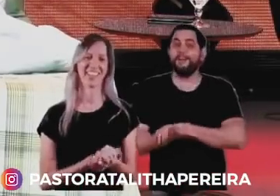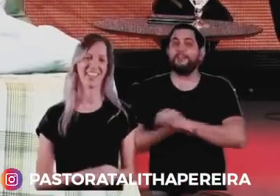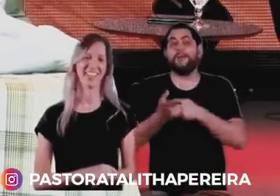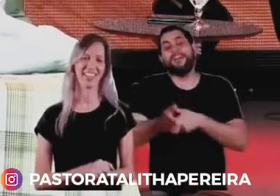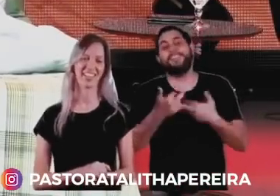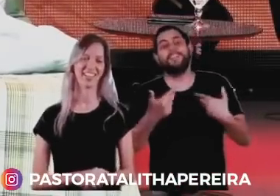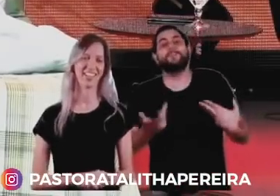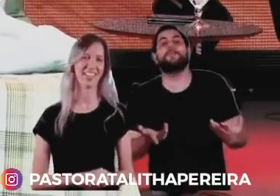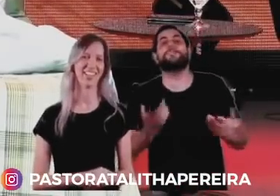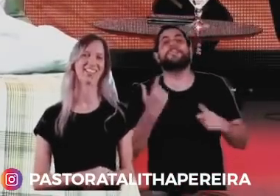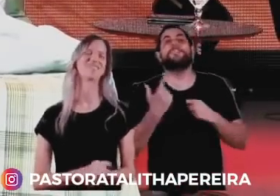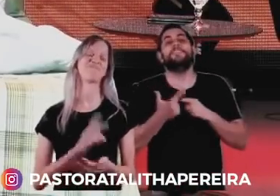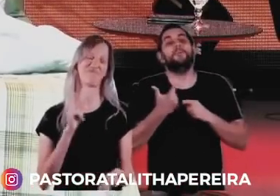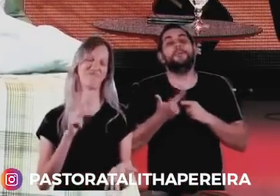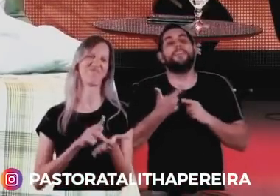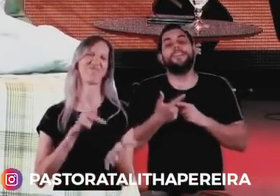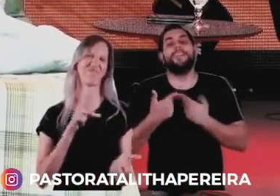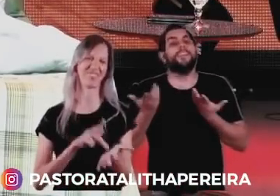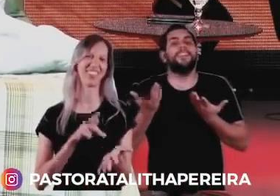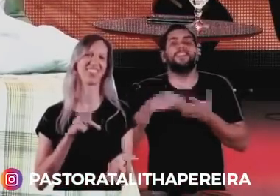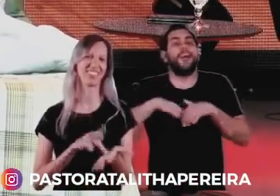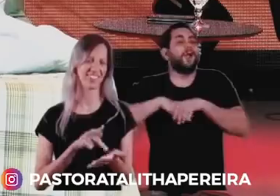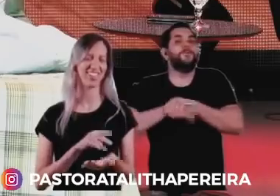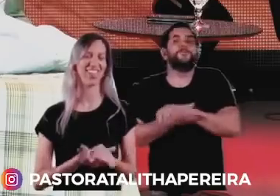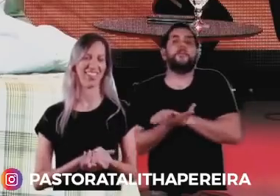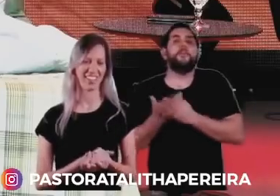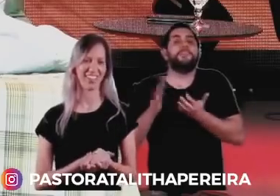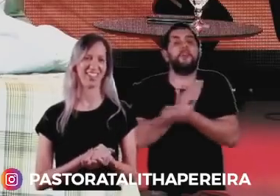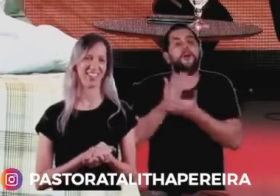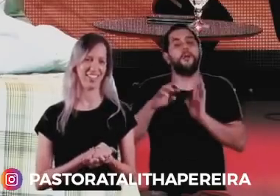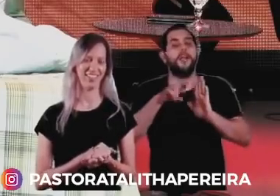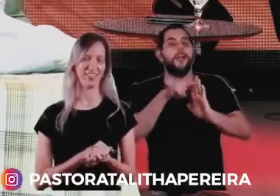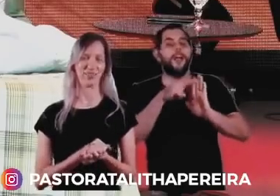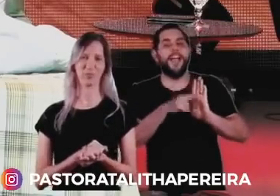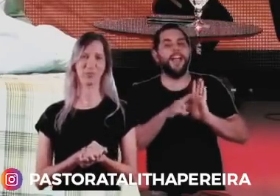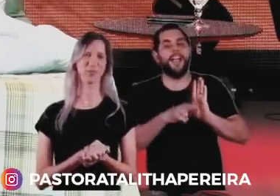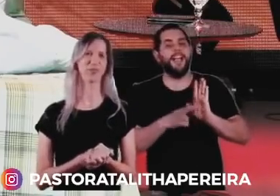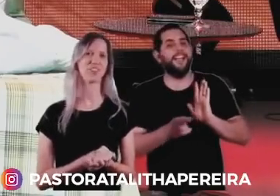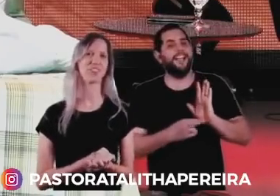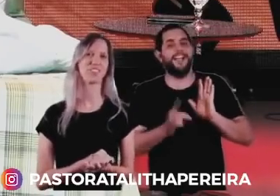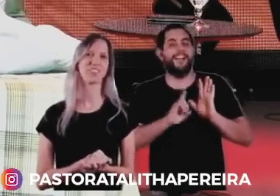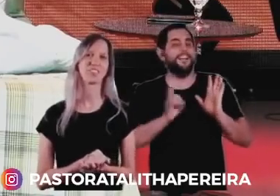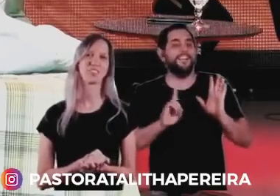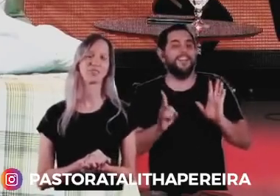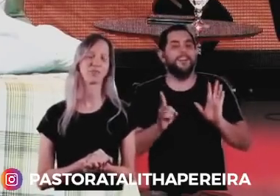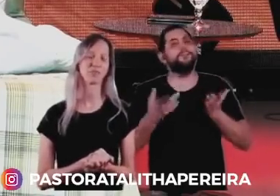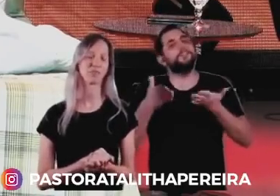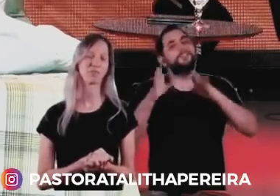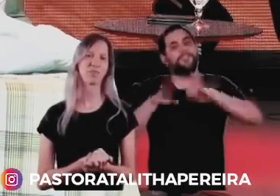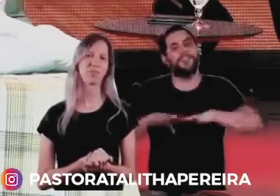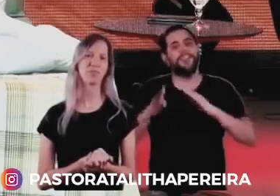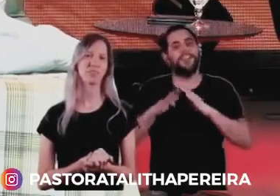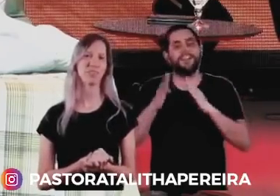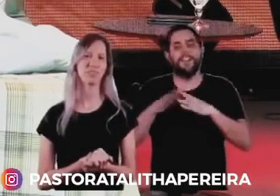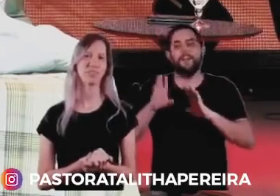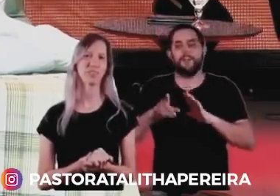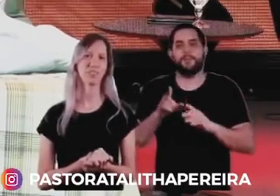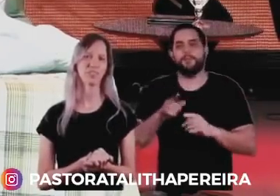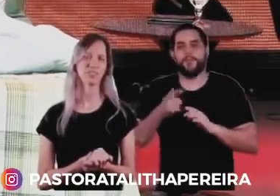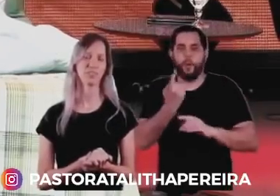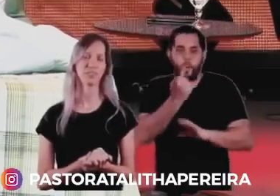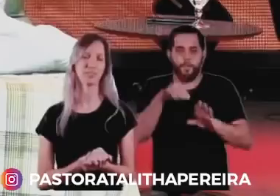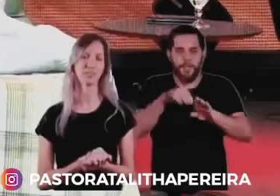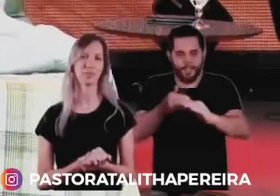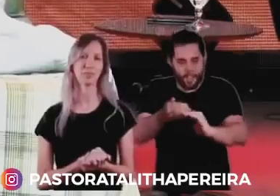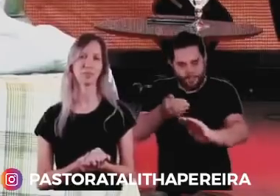coisas, porque a gente não está acostumado com certas regras, né? Na quarentena, esse negócio de 1 metro de